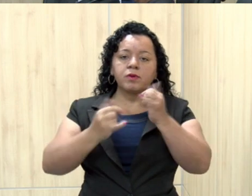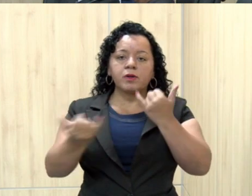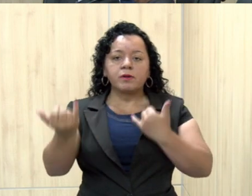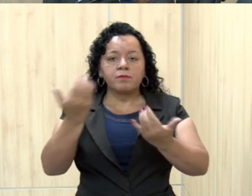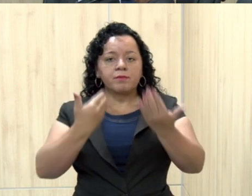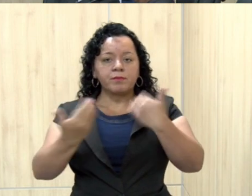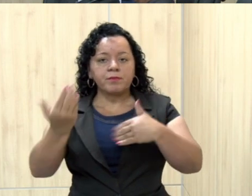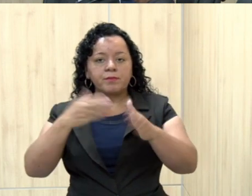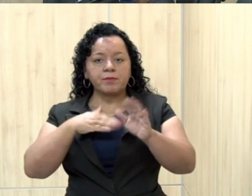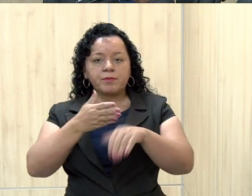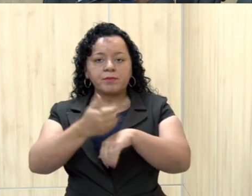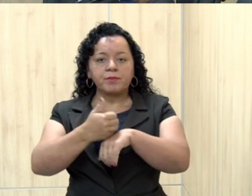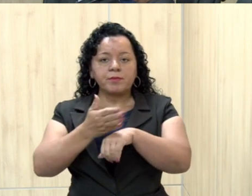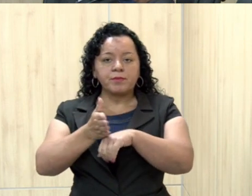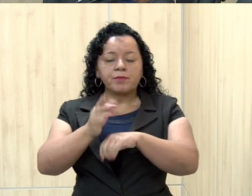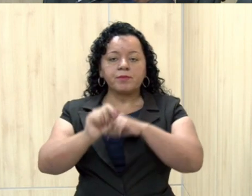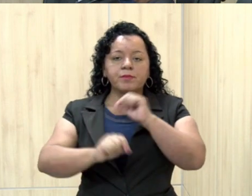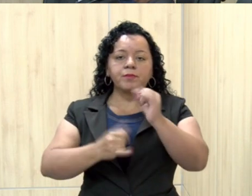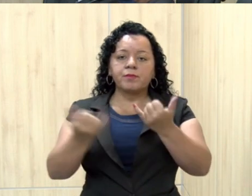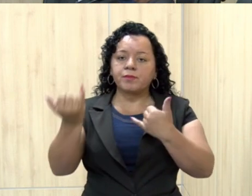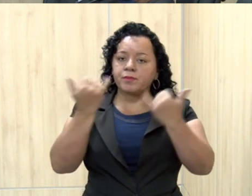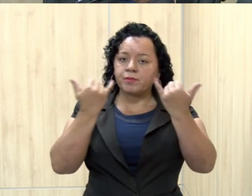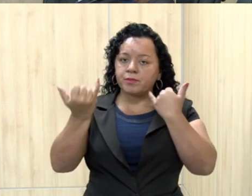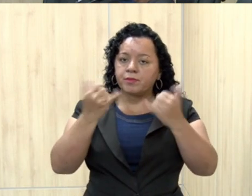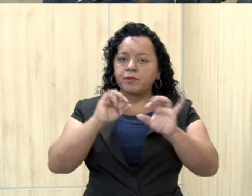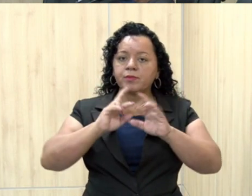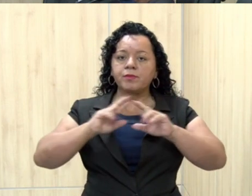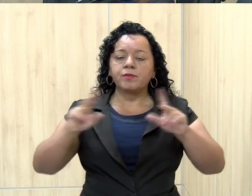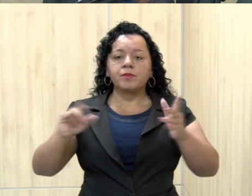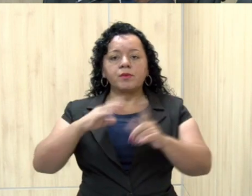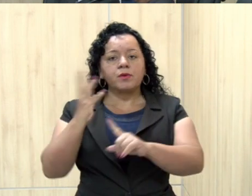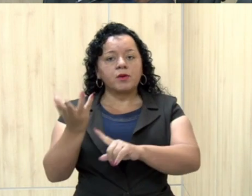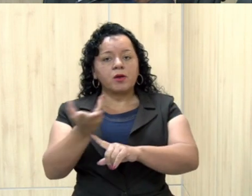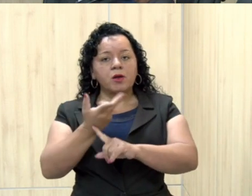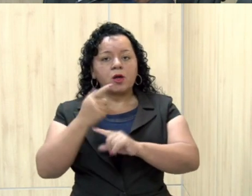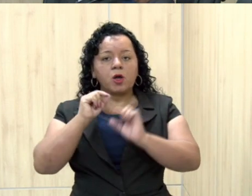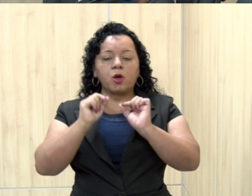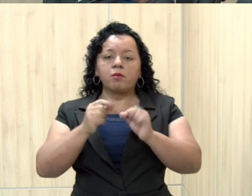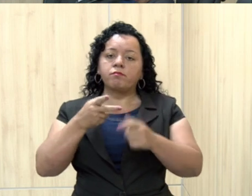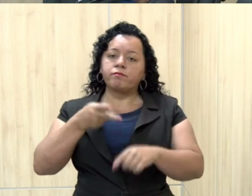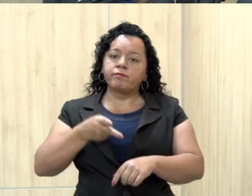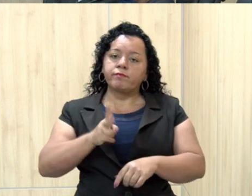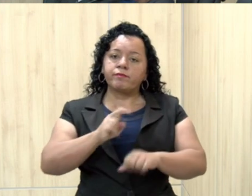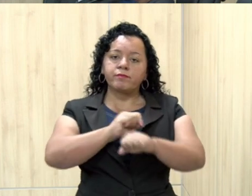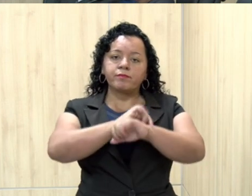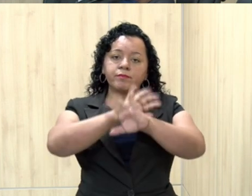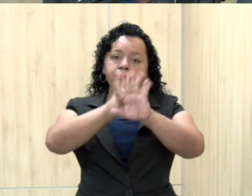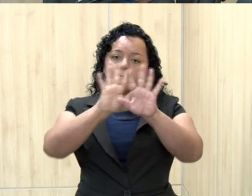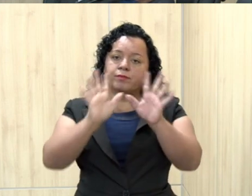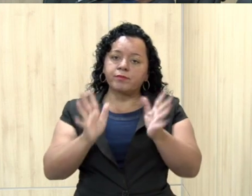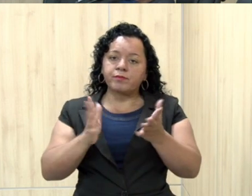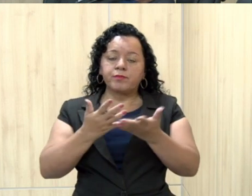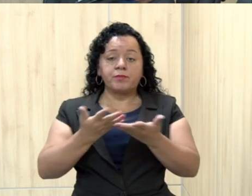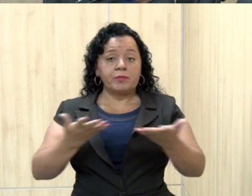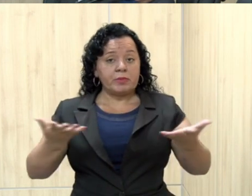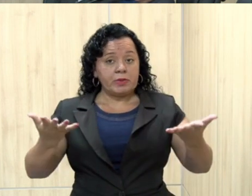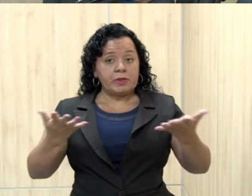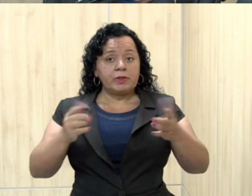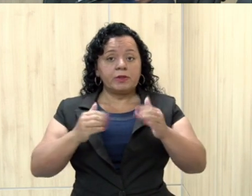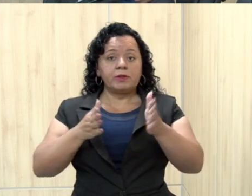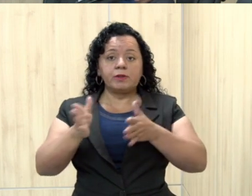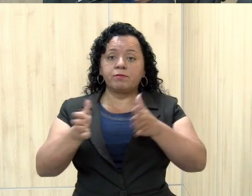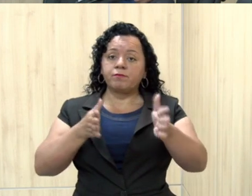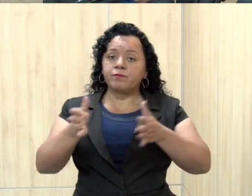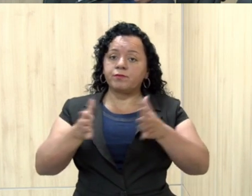informação quanto a qualidade do serviço prestado tudo com o objetivo de manter a transparência e o